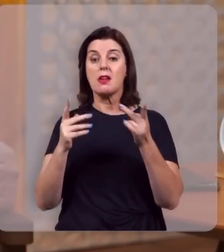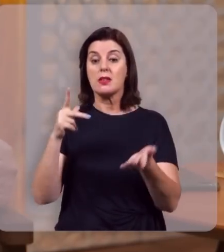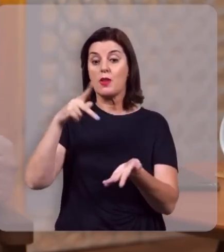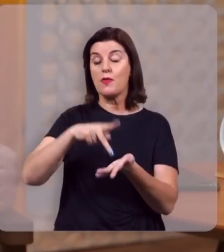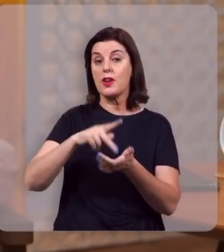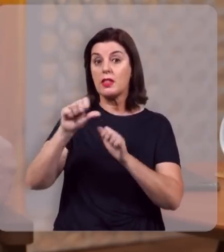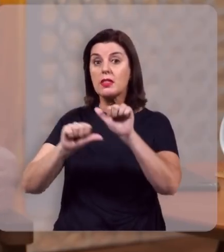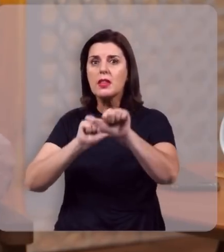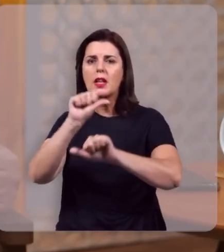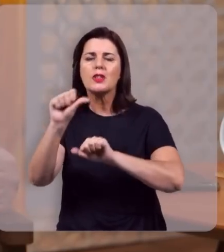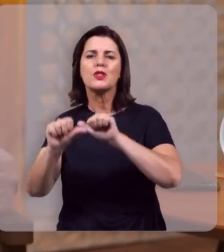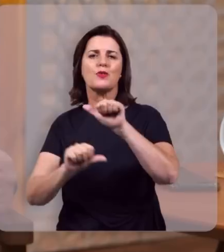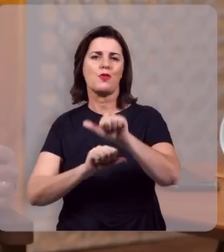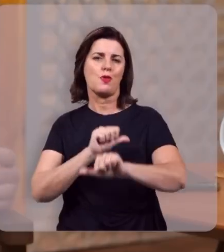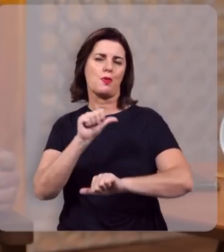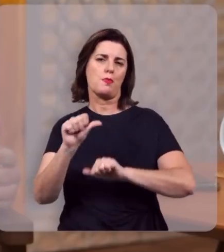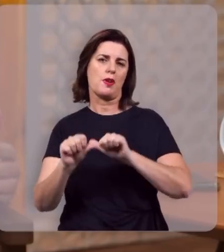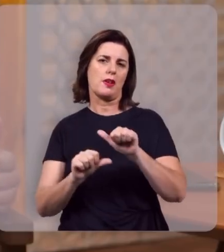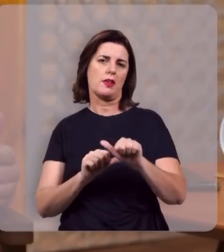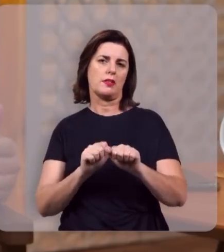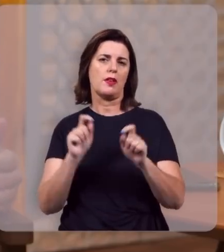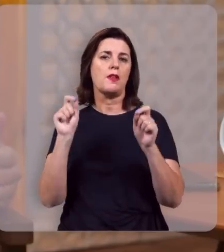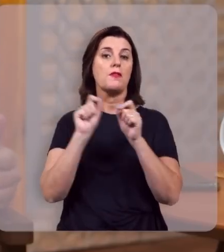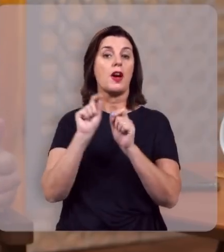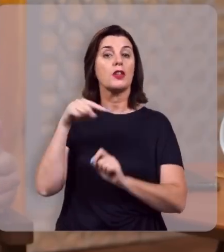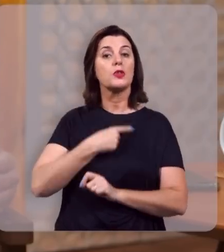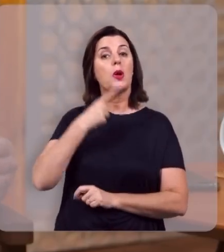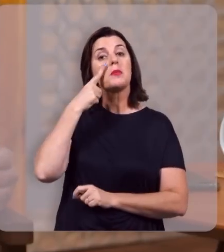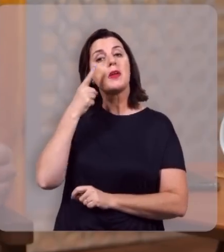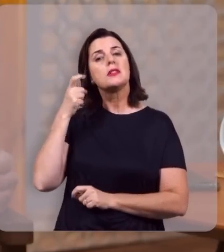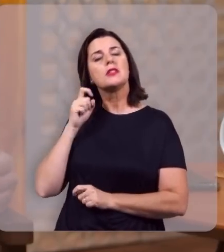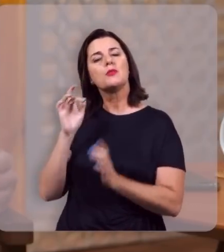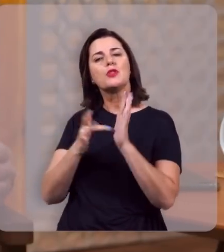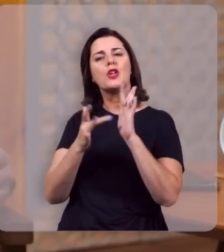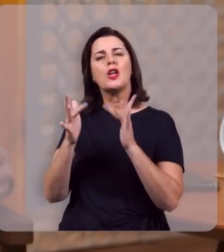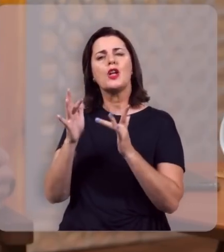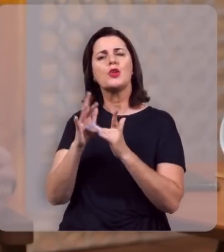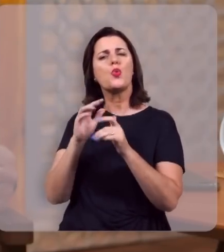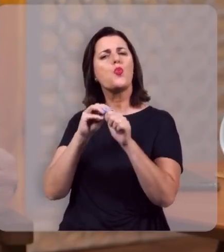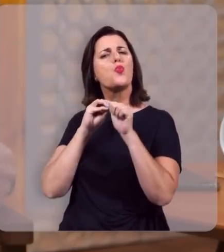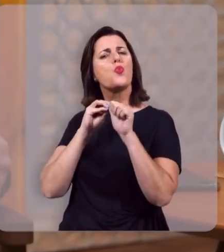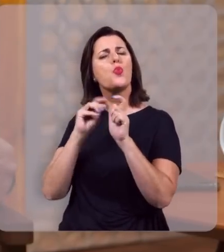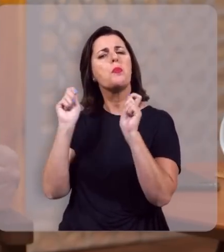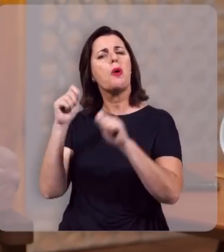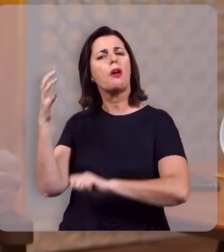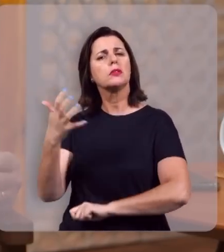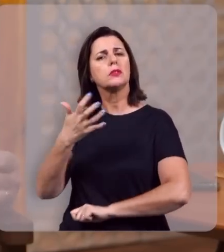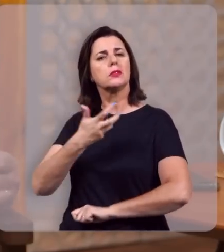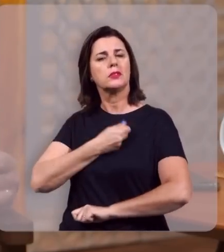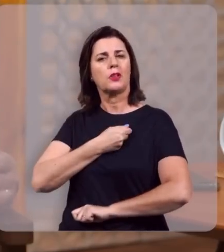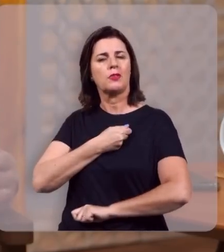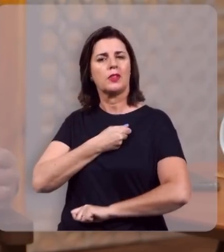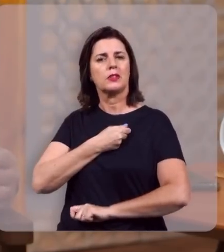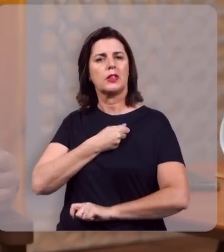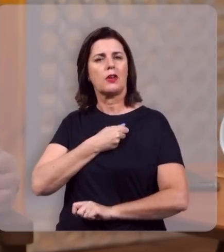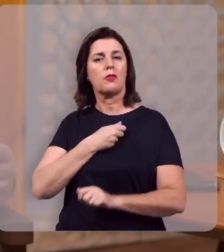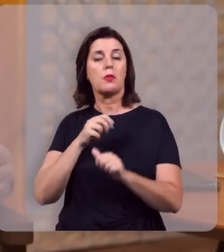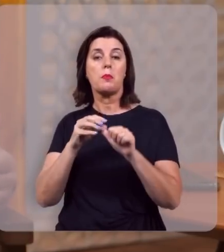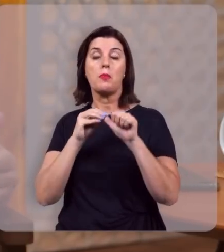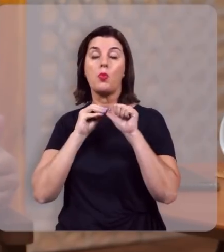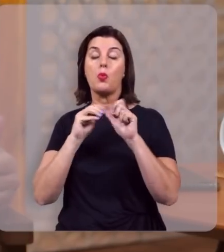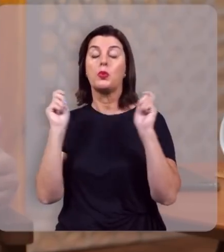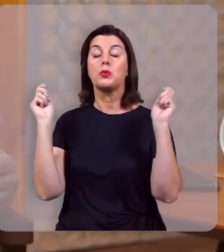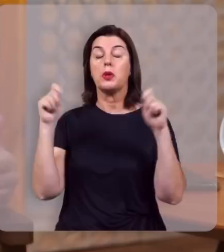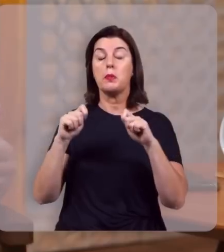de fato transformadora, que nos faz perceber Jesus, o agente da nossa redenção, aquele que